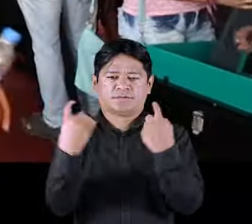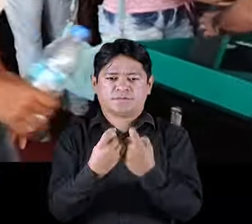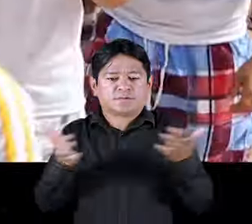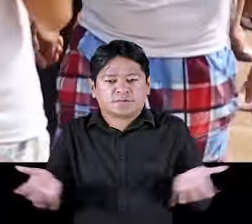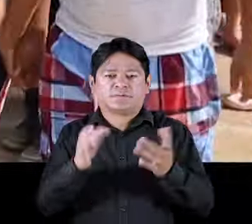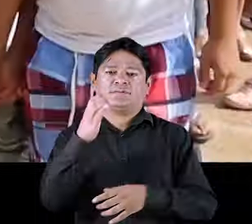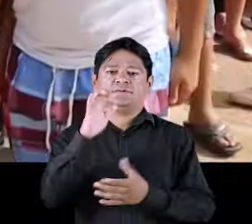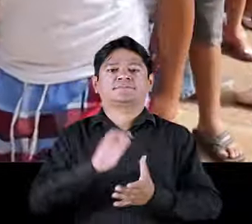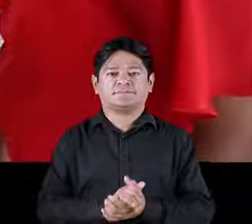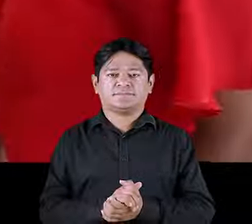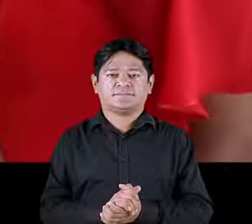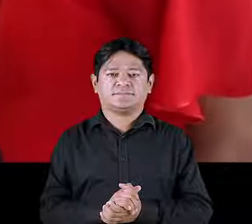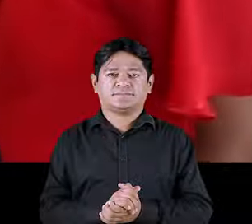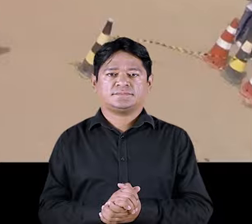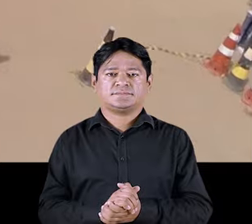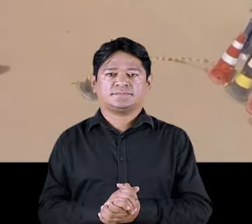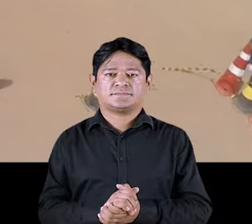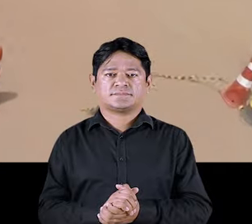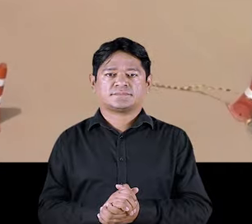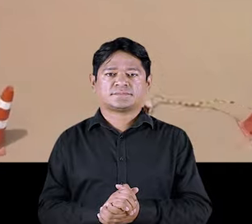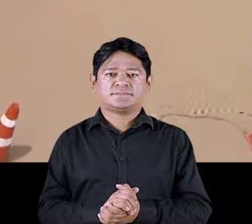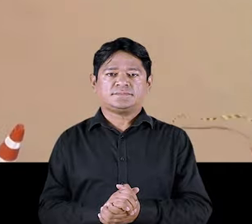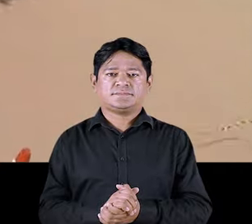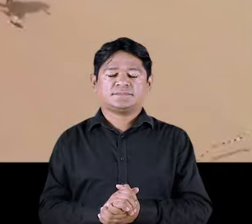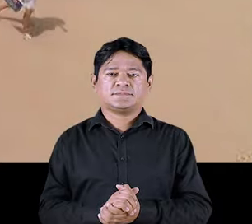o Progresso da Ciência.